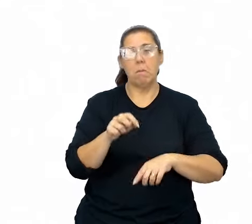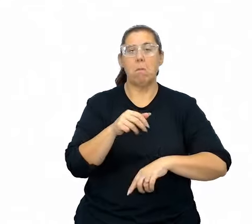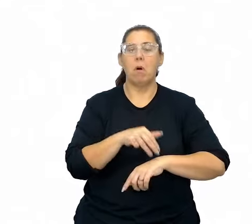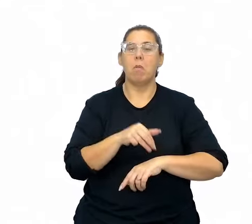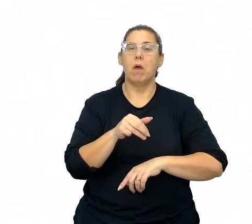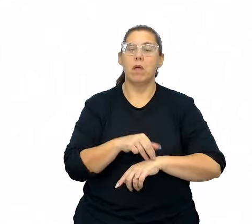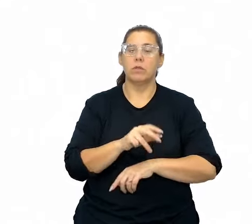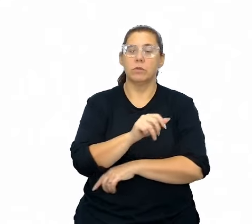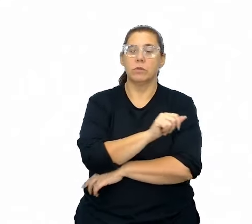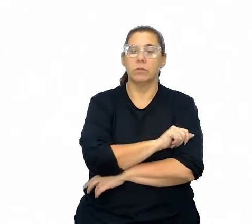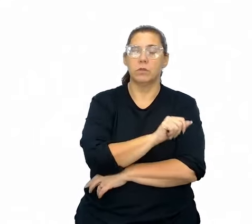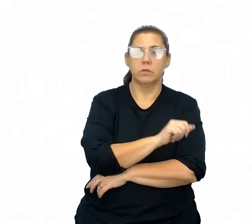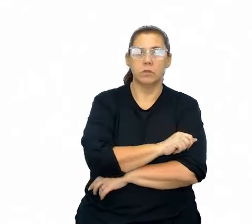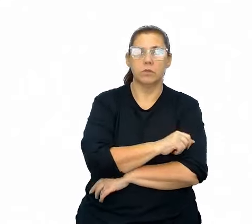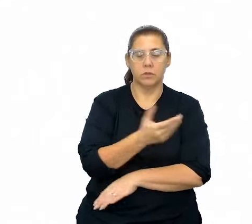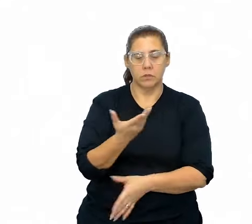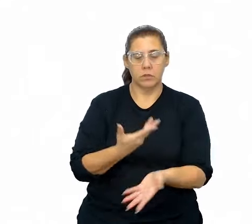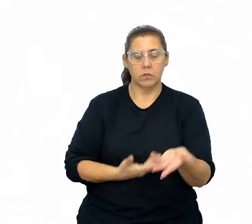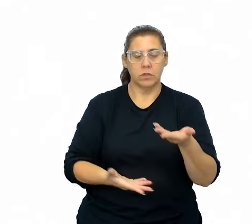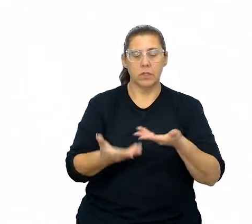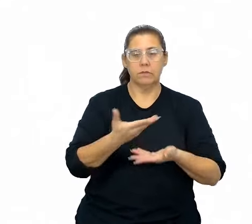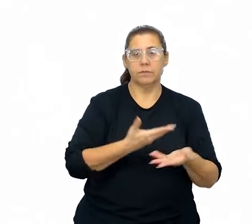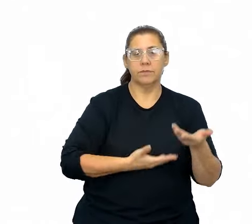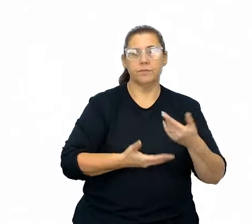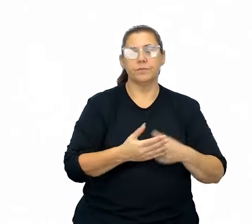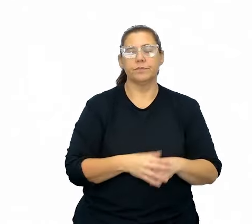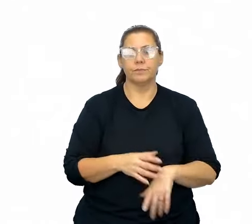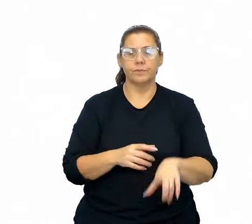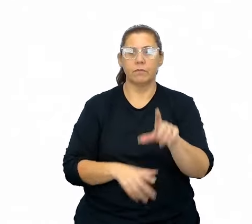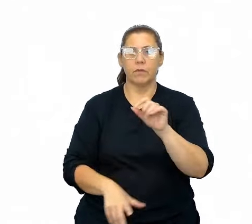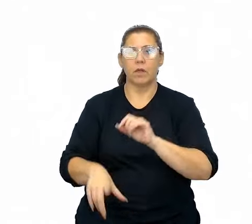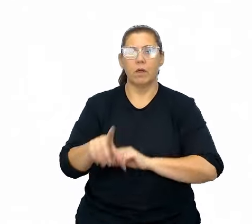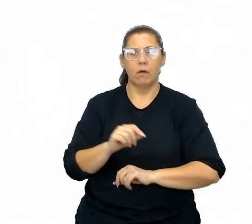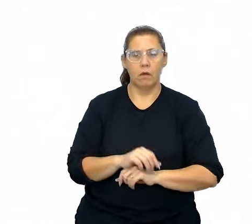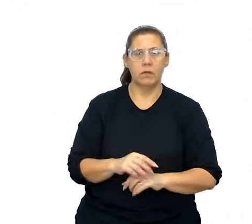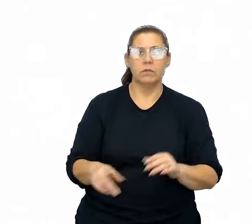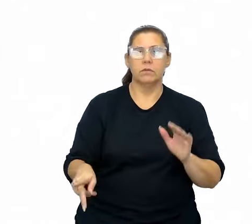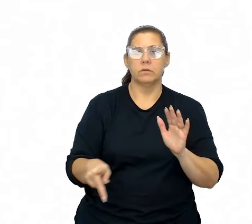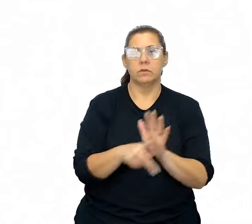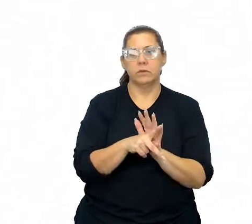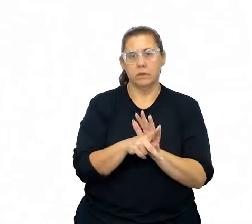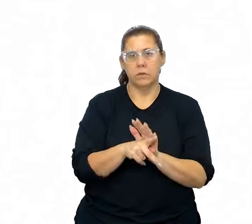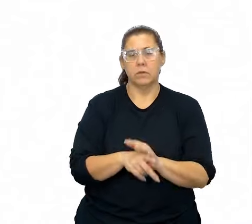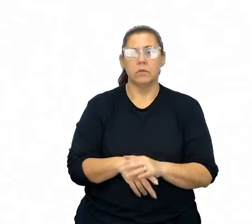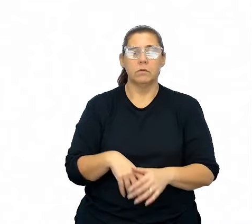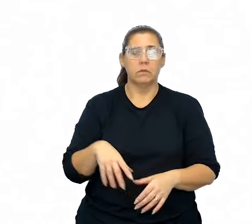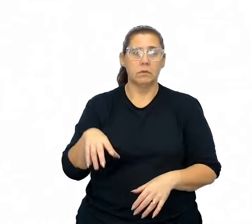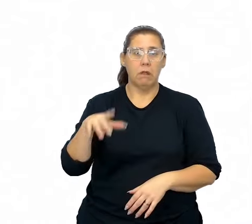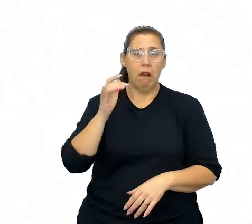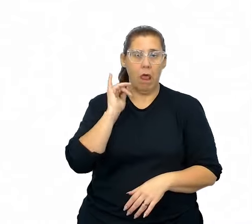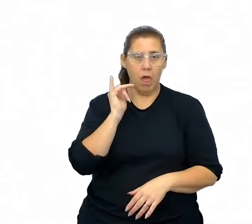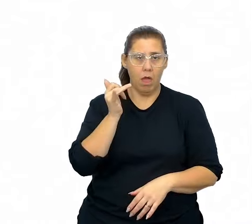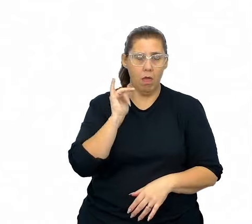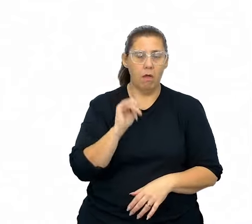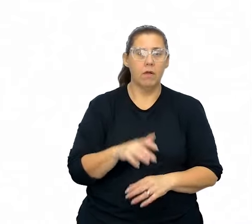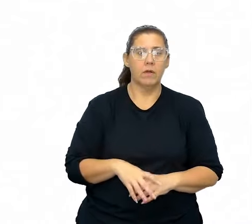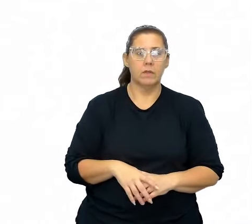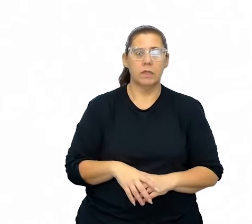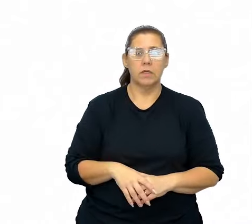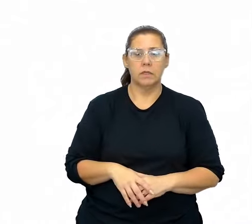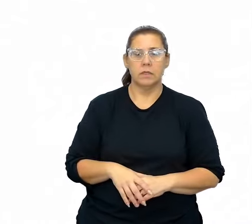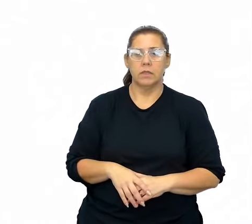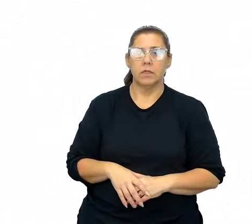momentos em que os estudantes socializem seus critérios de escolhas referente a determinada lenda. Aqui